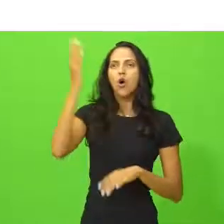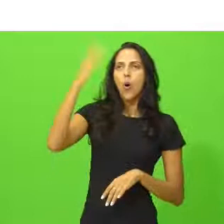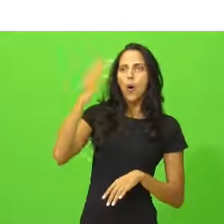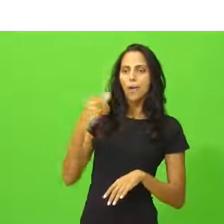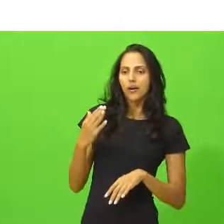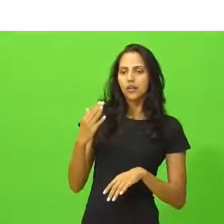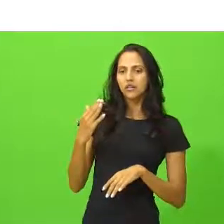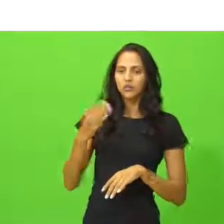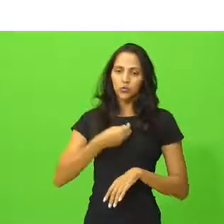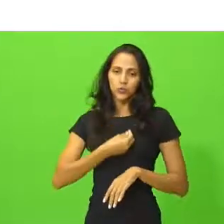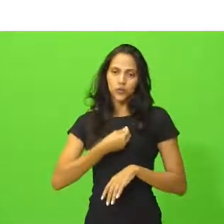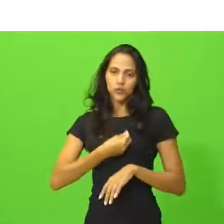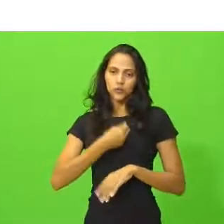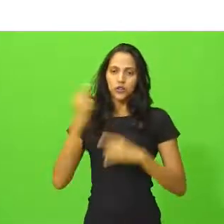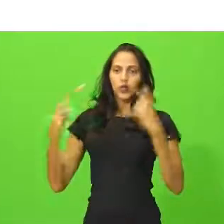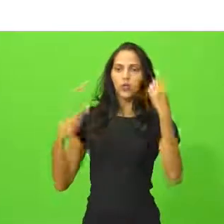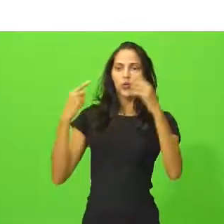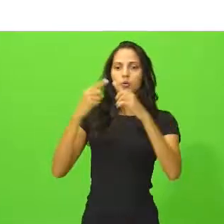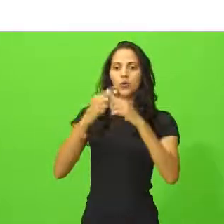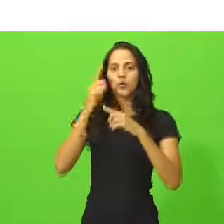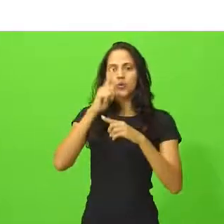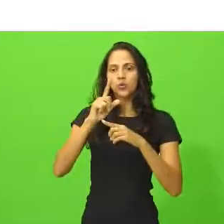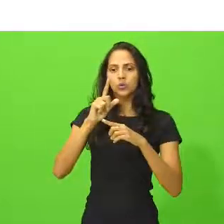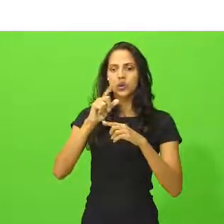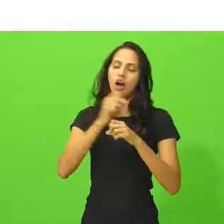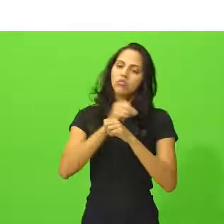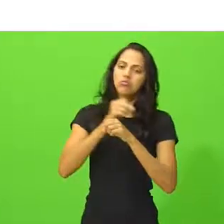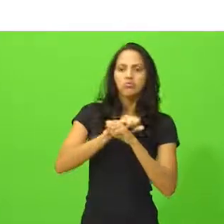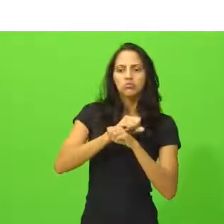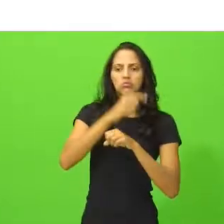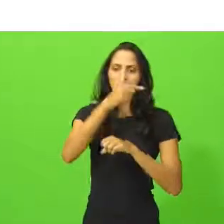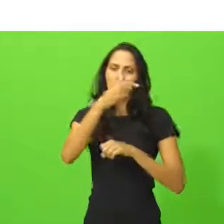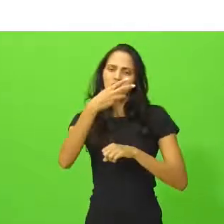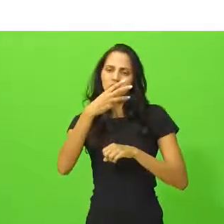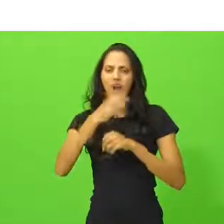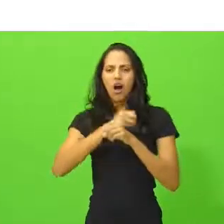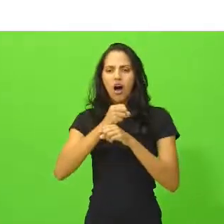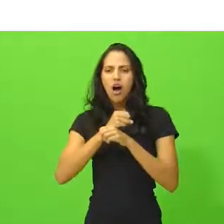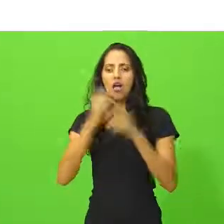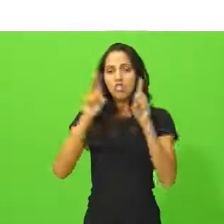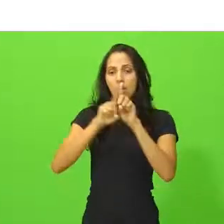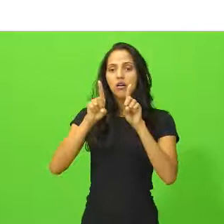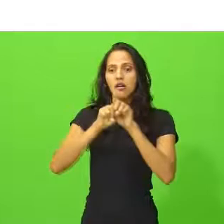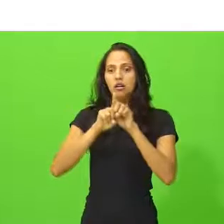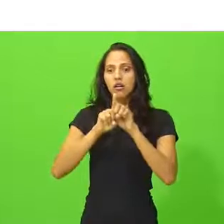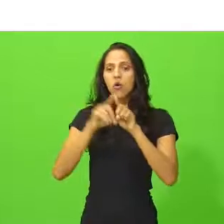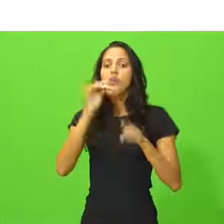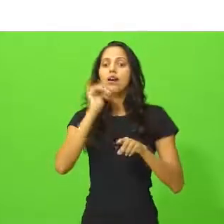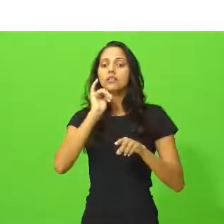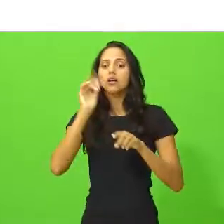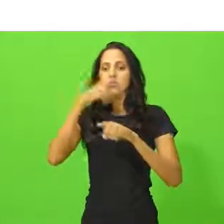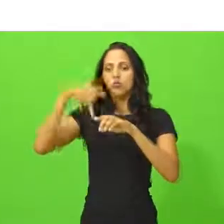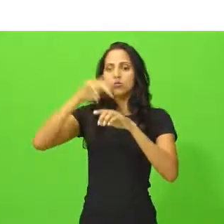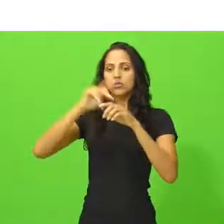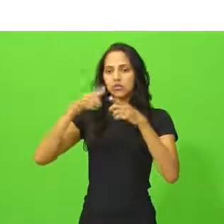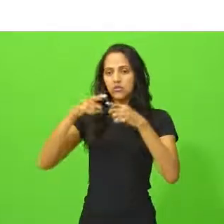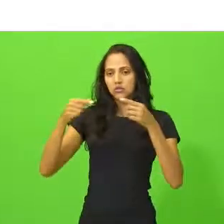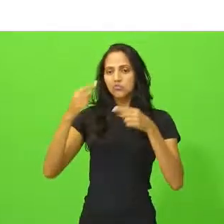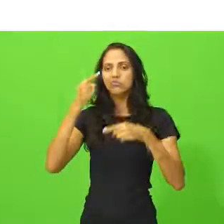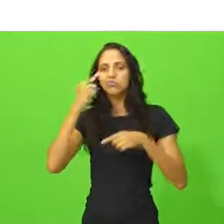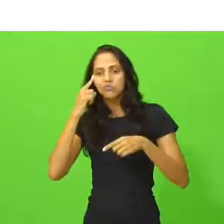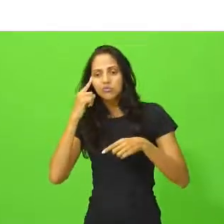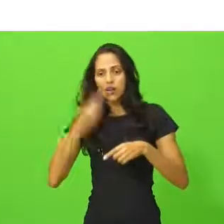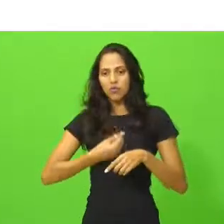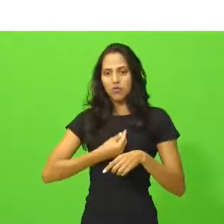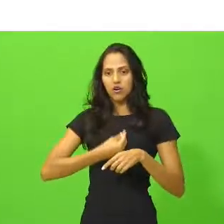tem uma expectativa de vida em torno de 73 anos, enquanto que, vou citar aqui um exemplo, o Japão tem uma expectativa